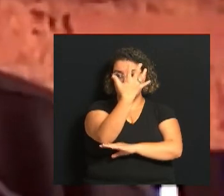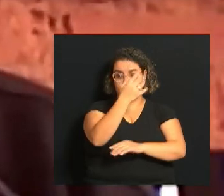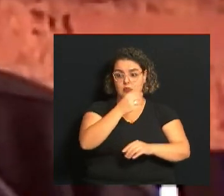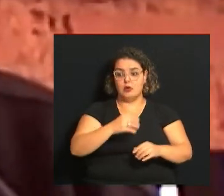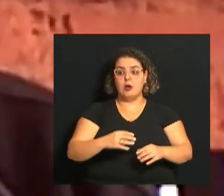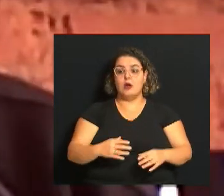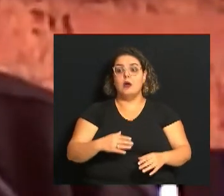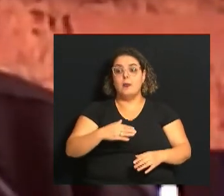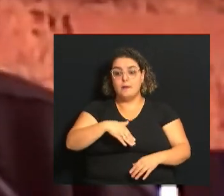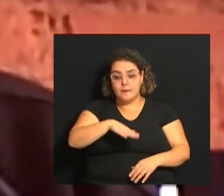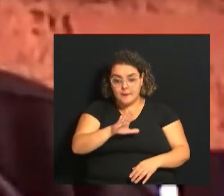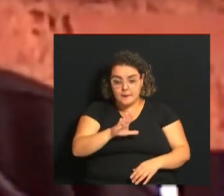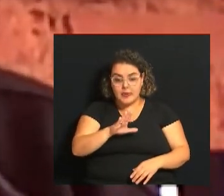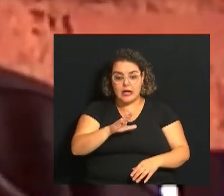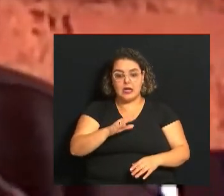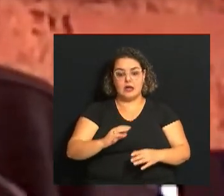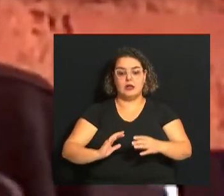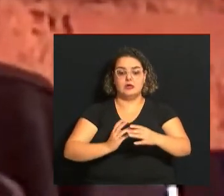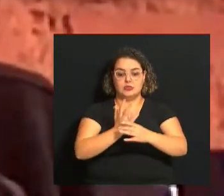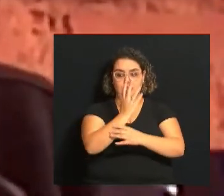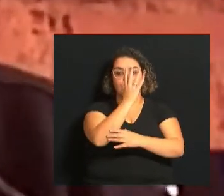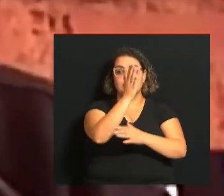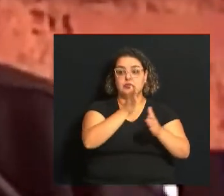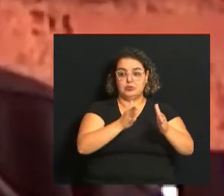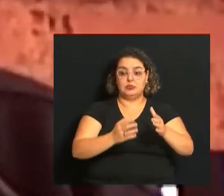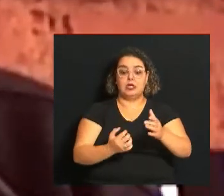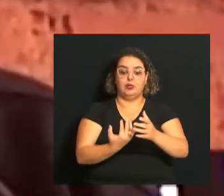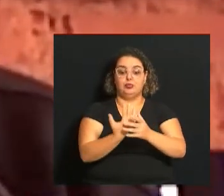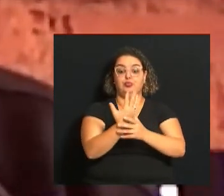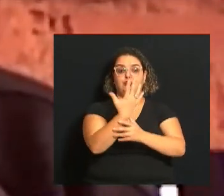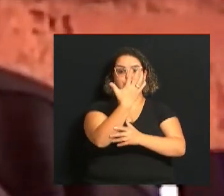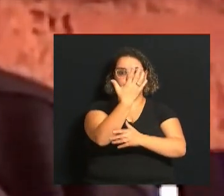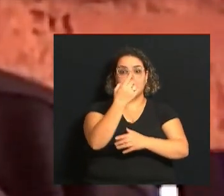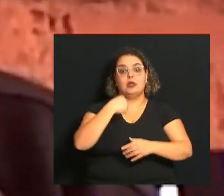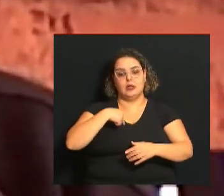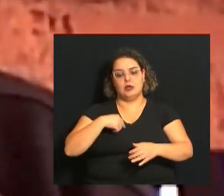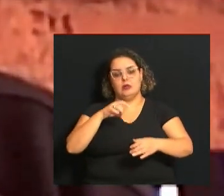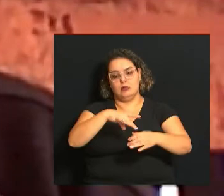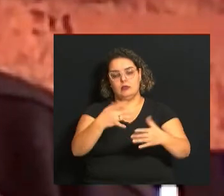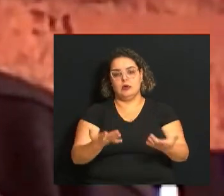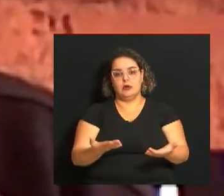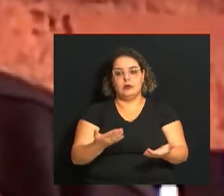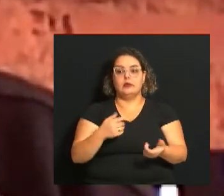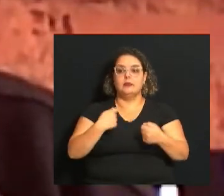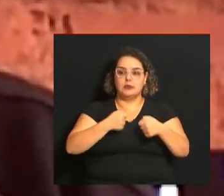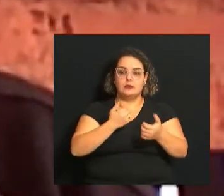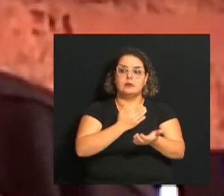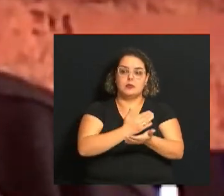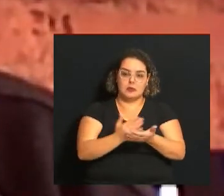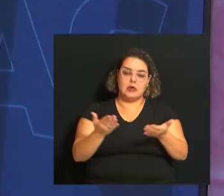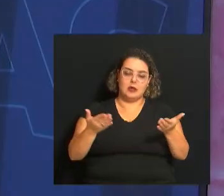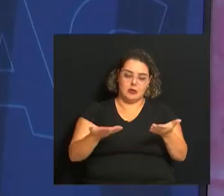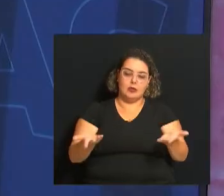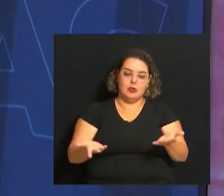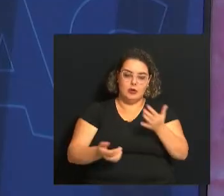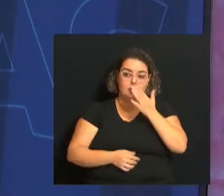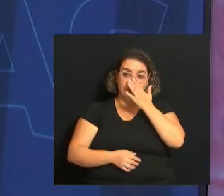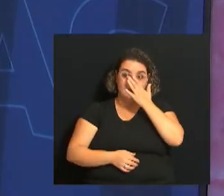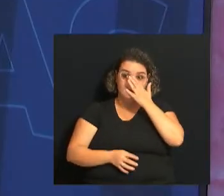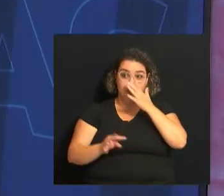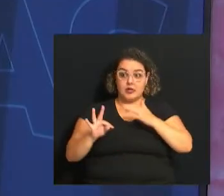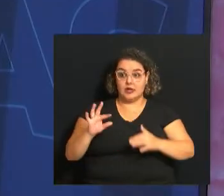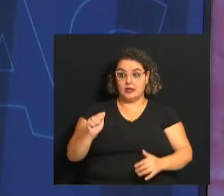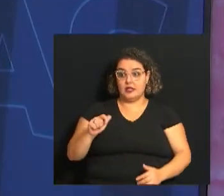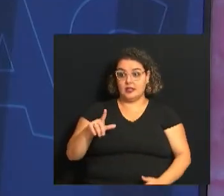que você leva para plantar, né? Então tem que plantar algum dia, começar agora. Ô, Thales, para a gente poder encerrar,